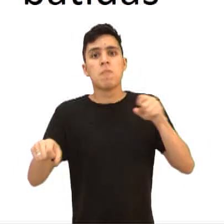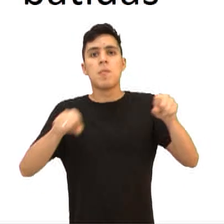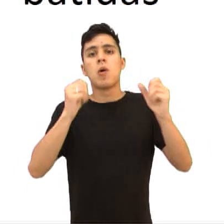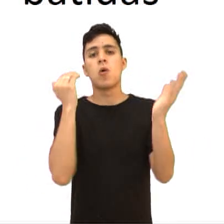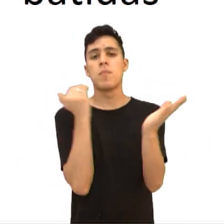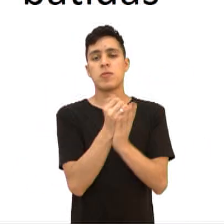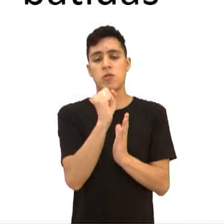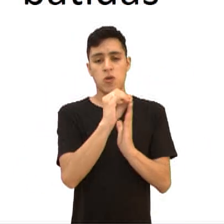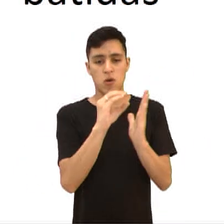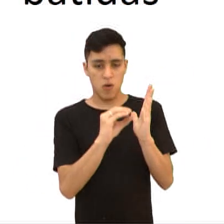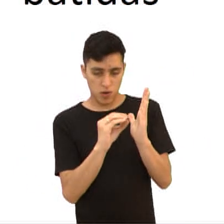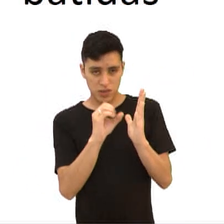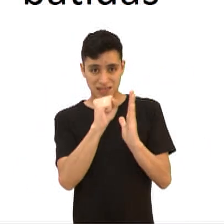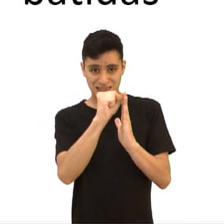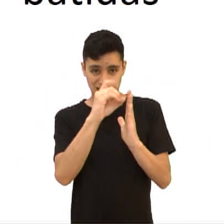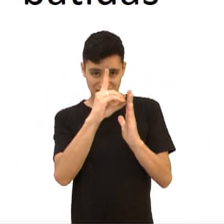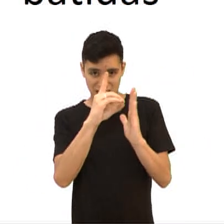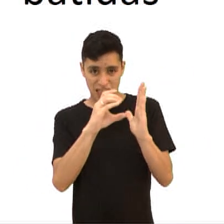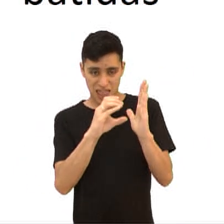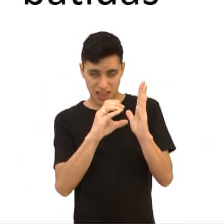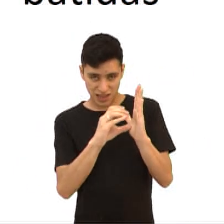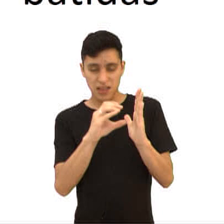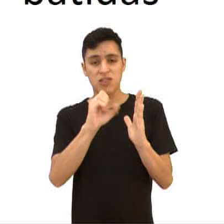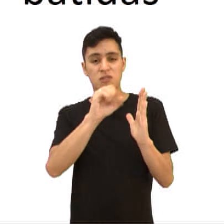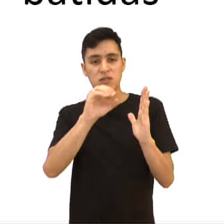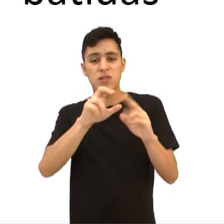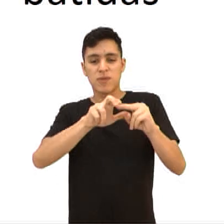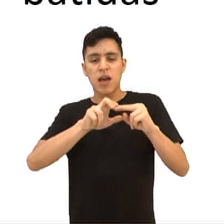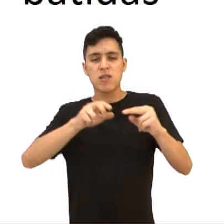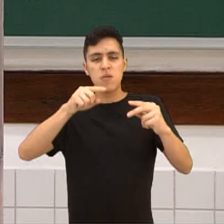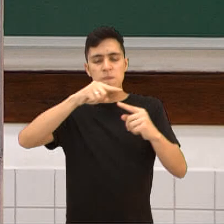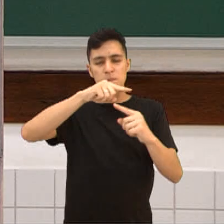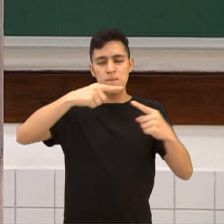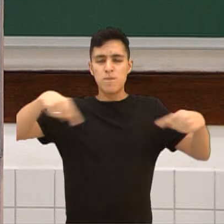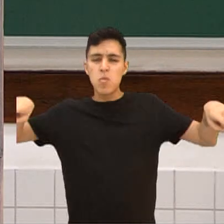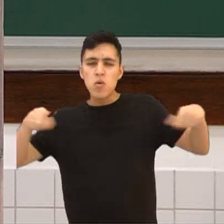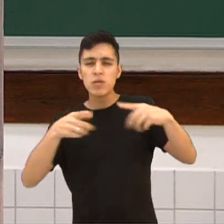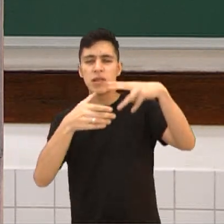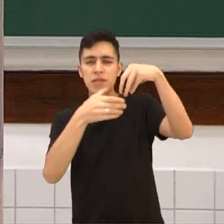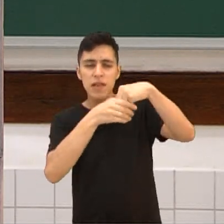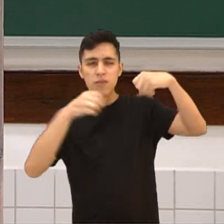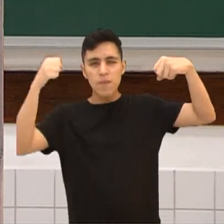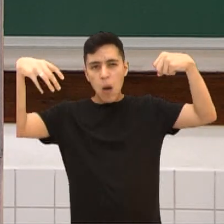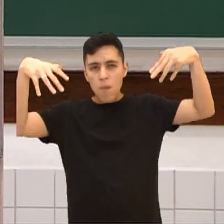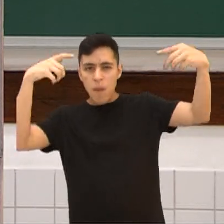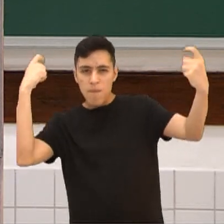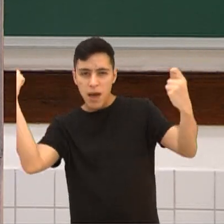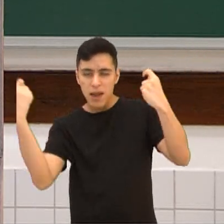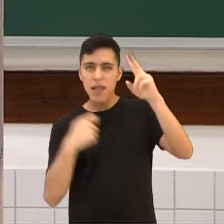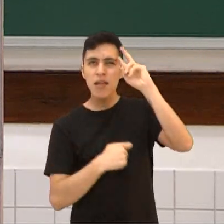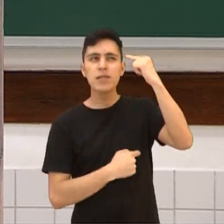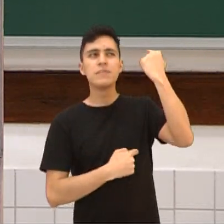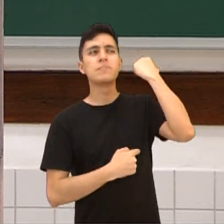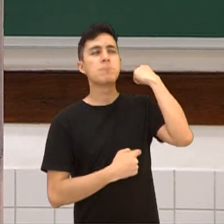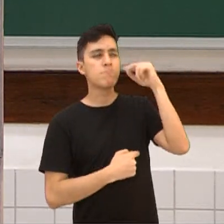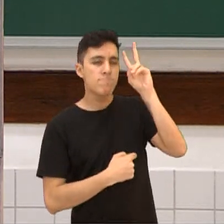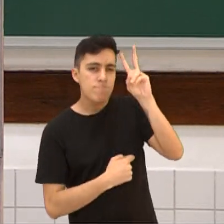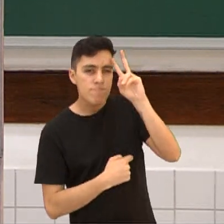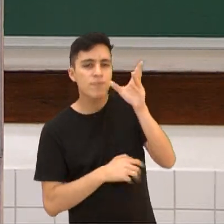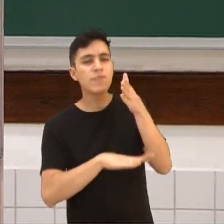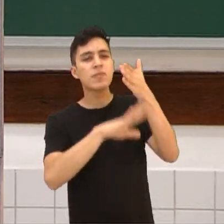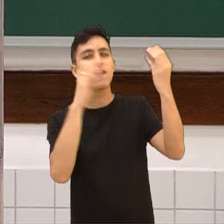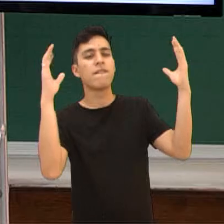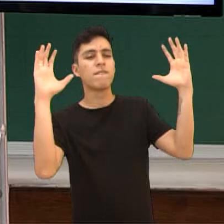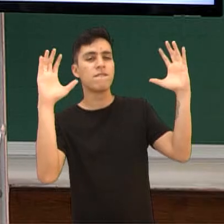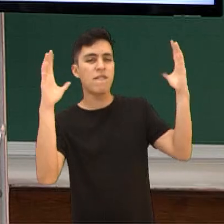as batidas dançantes das danceterias. Aí tinha os passinhos. Eu lembro que eu era pequeno na época, mas minha irmã ia para a